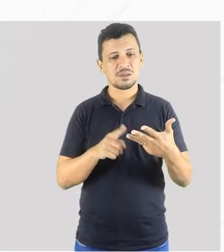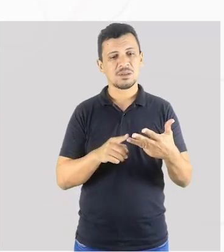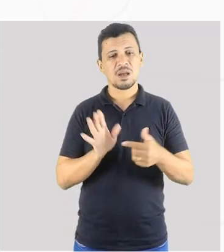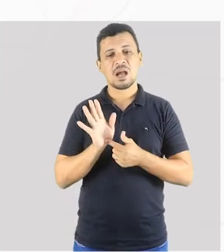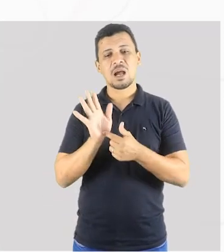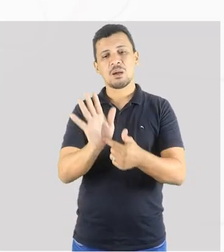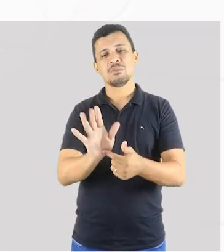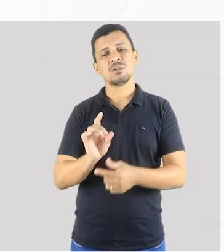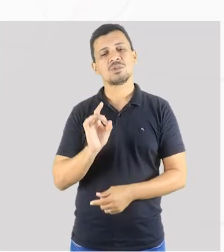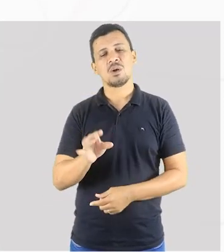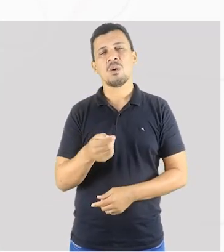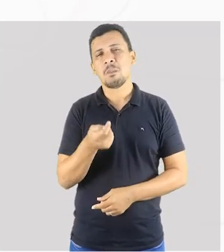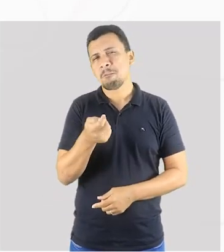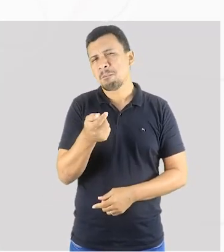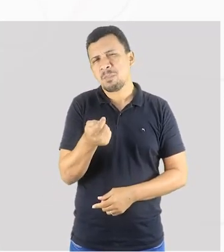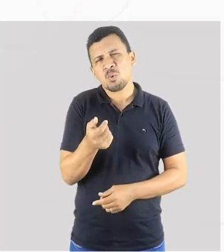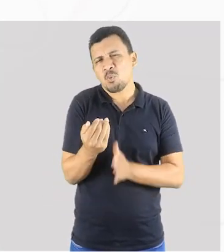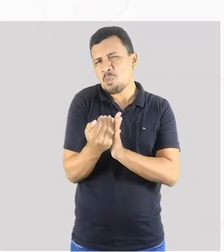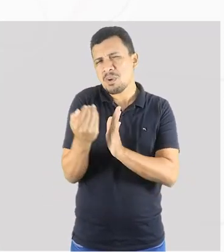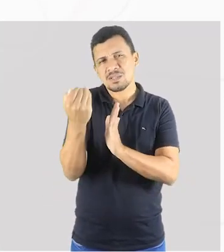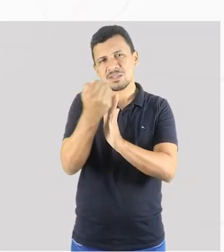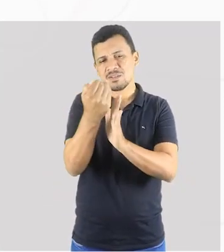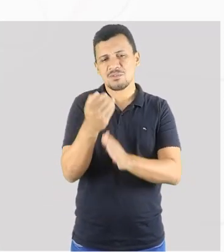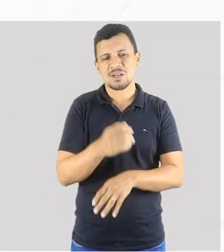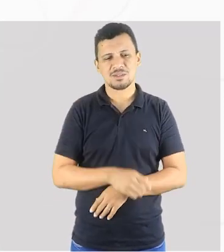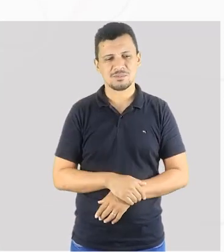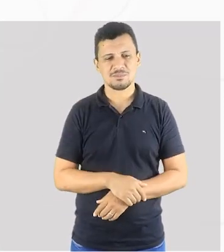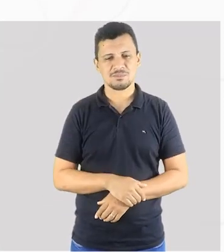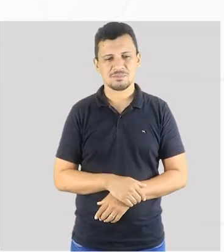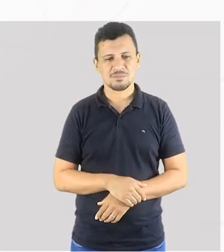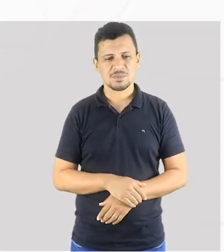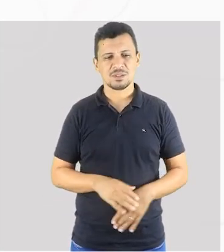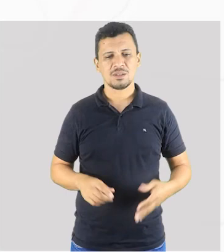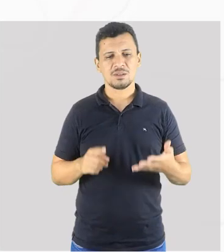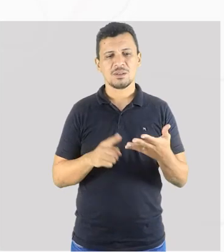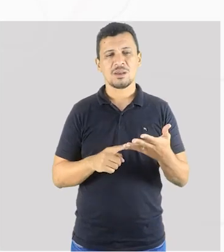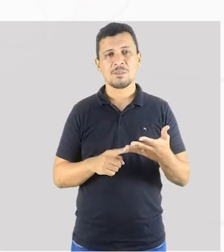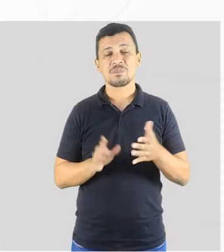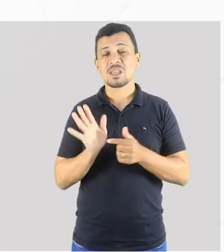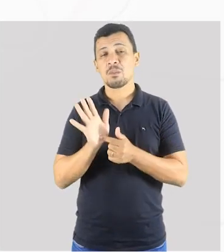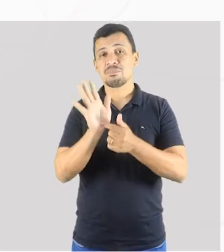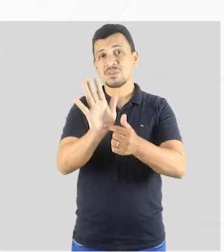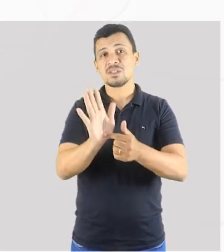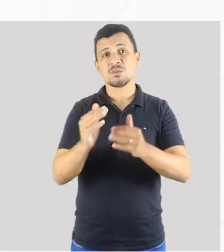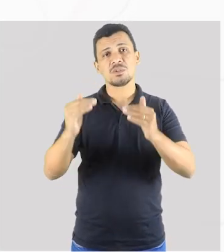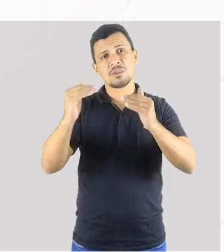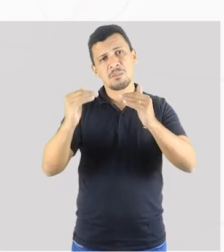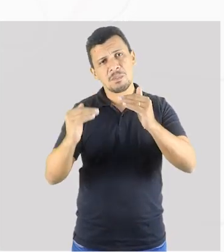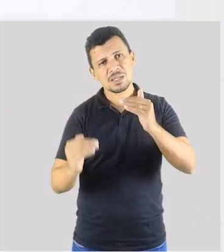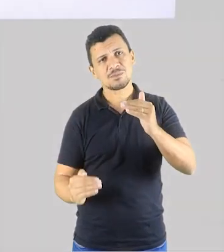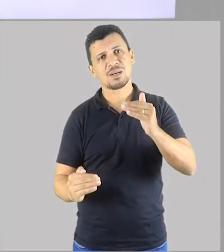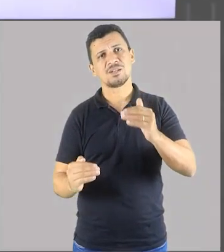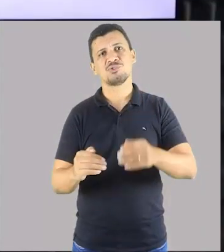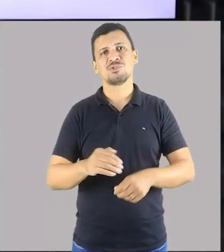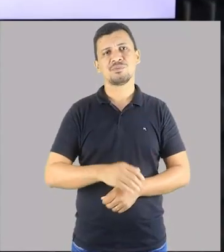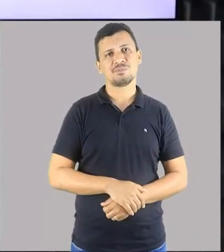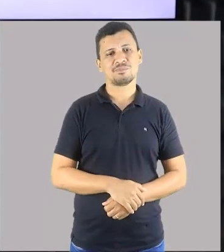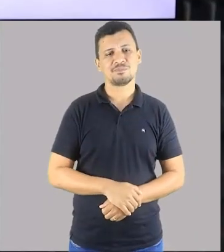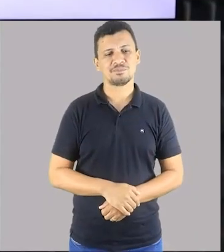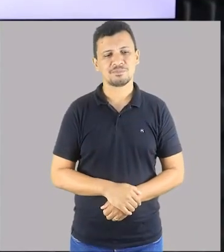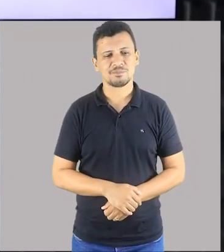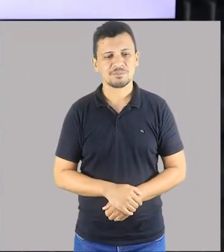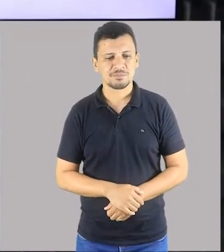D, apresentou-se apenas um pouco mais elevada, menos do dobro. E letra E, apresentou-se mais